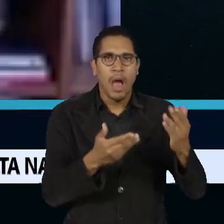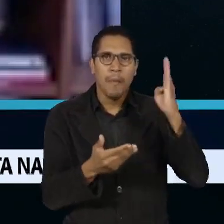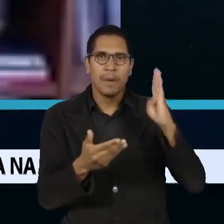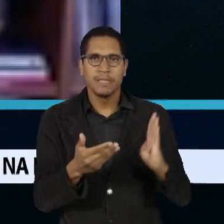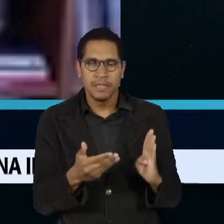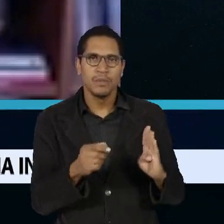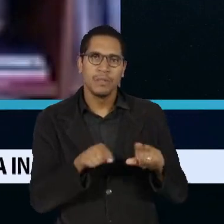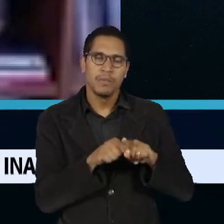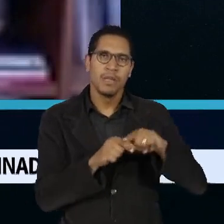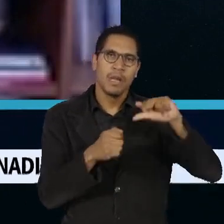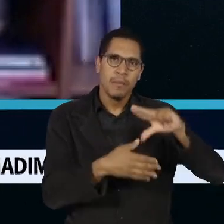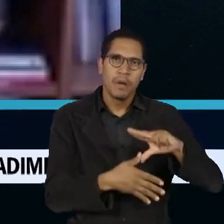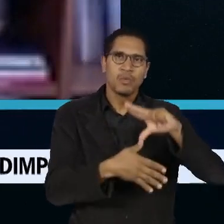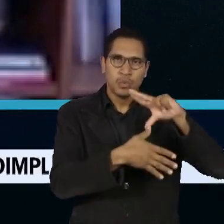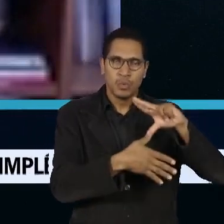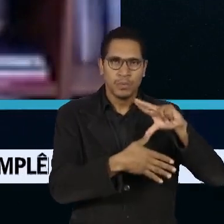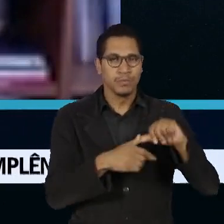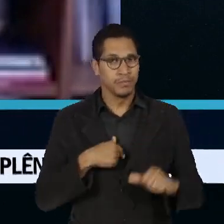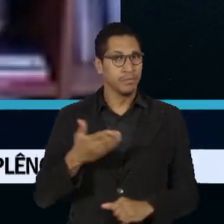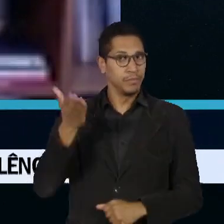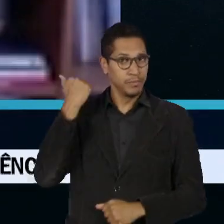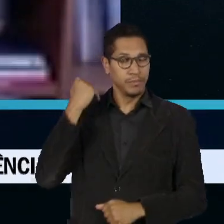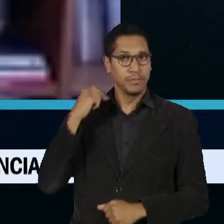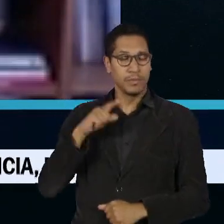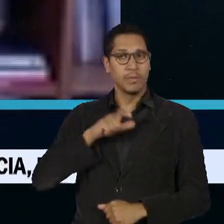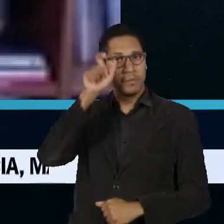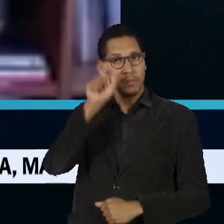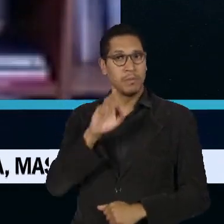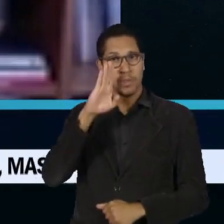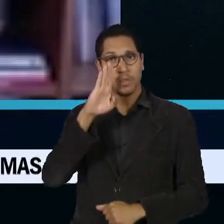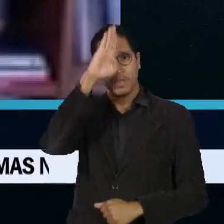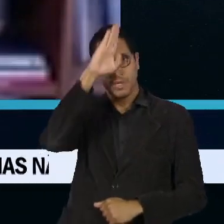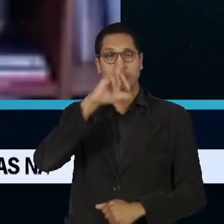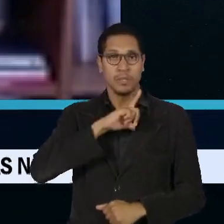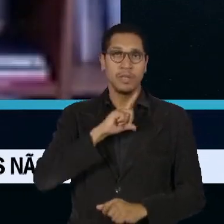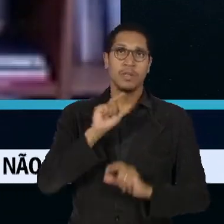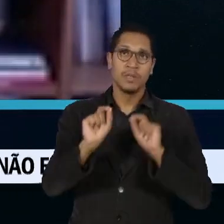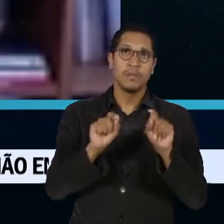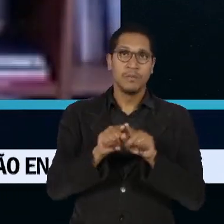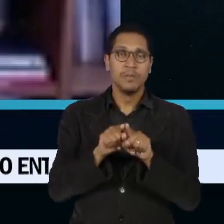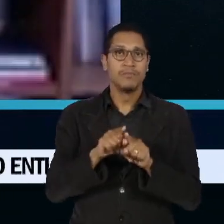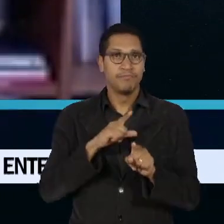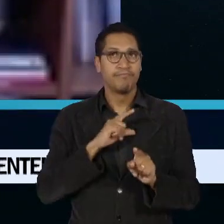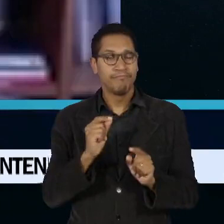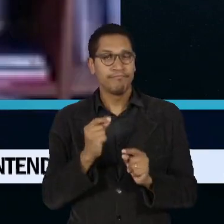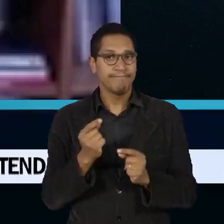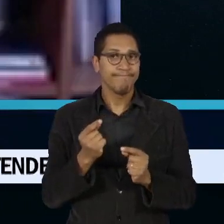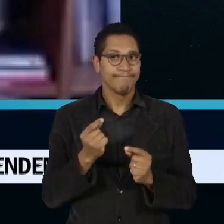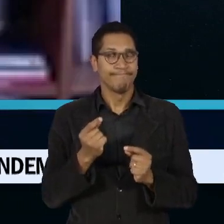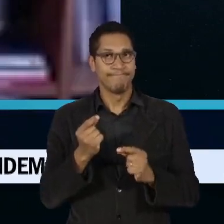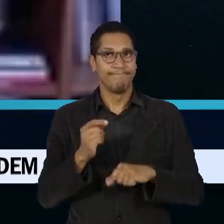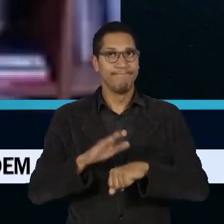Mercosul porque quando estava o bolsonaro havia uma alguns argumentos muito fortes